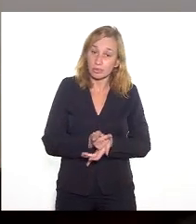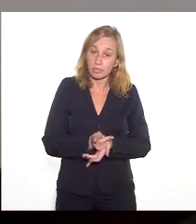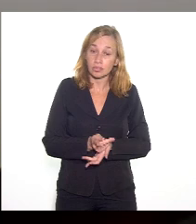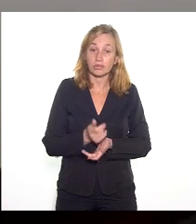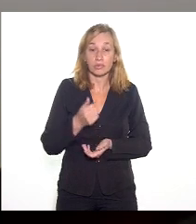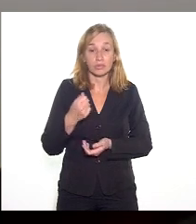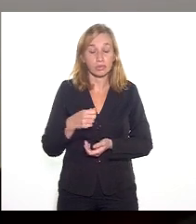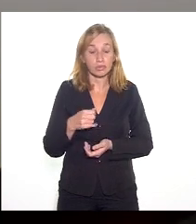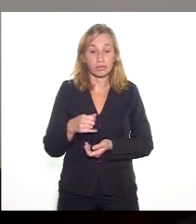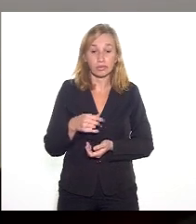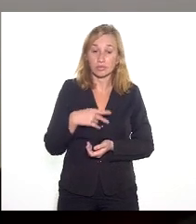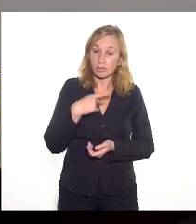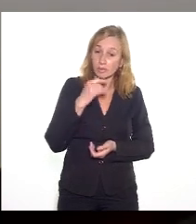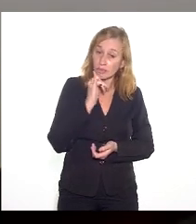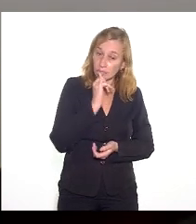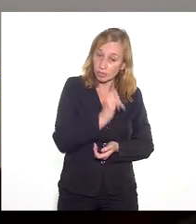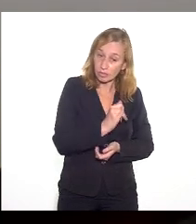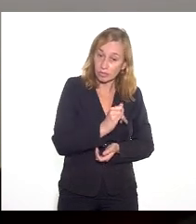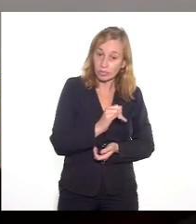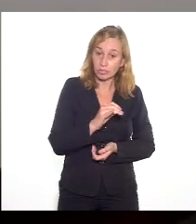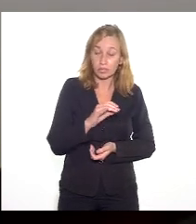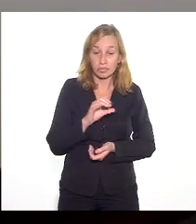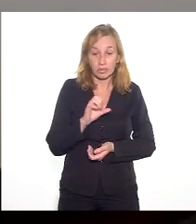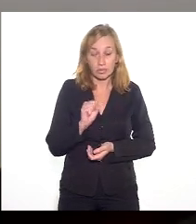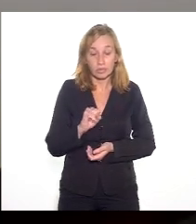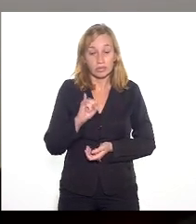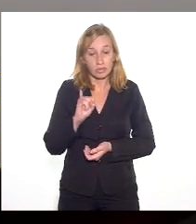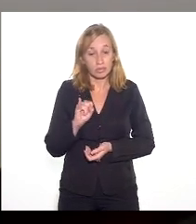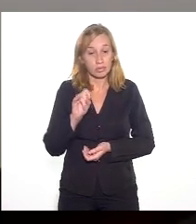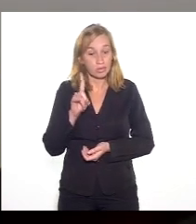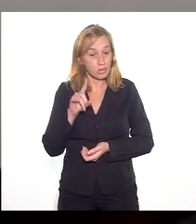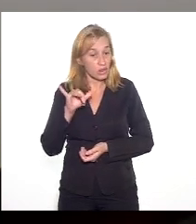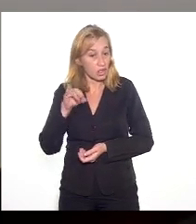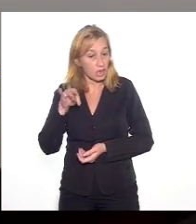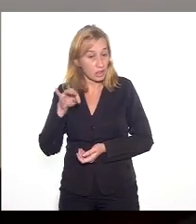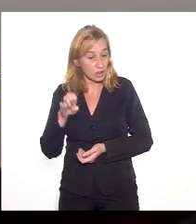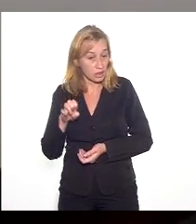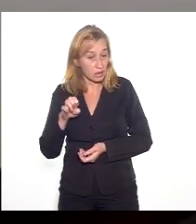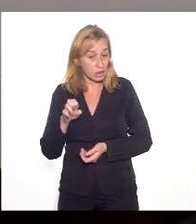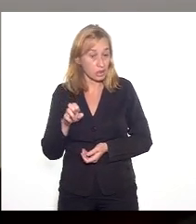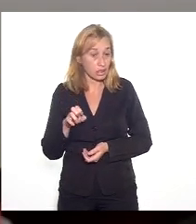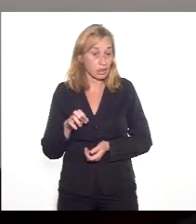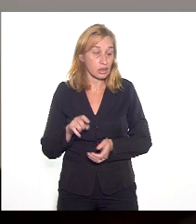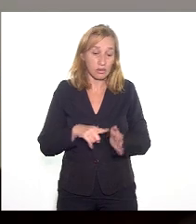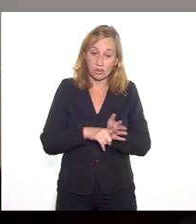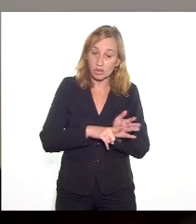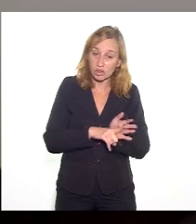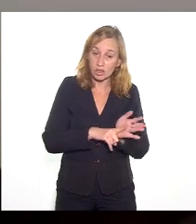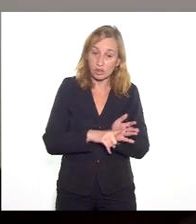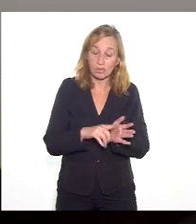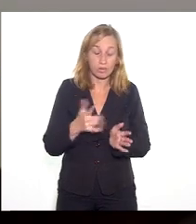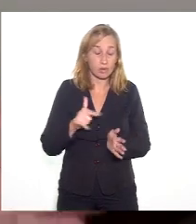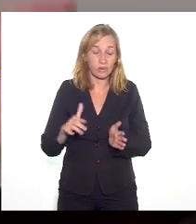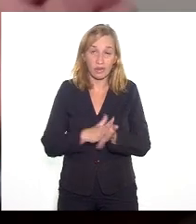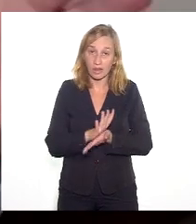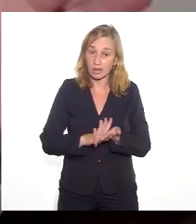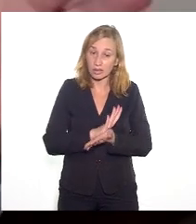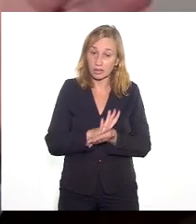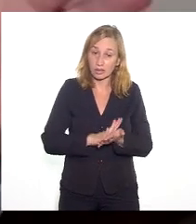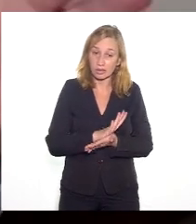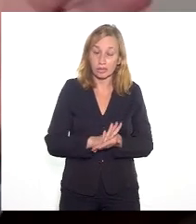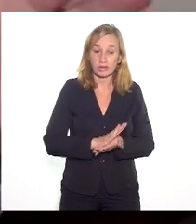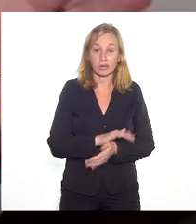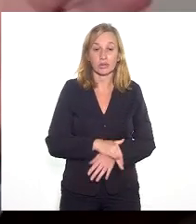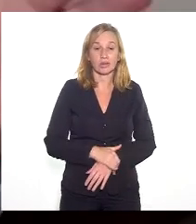uma sindicância, que é um procedimento investigativo preliminar. Pois bem, não houve sindicância. Se